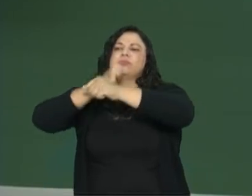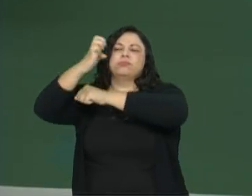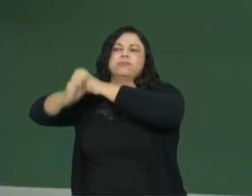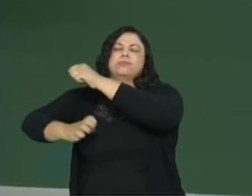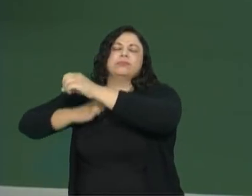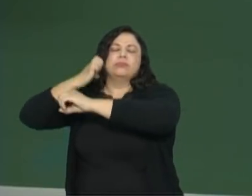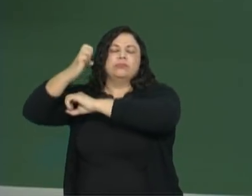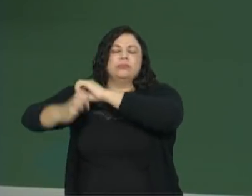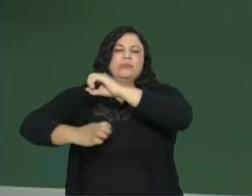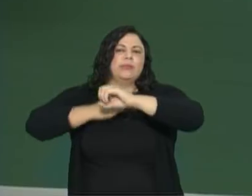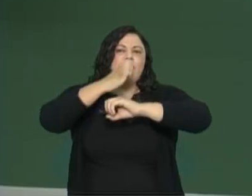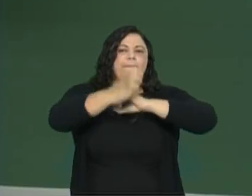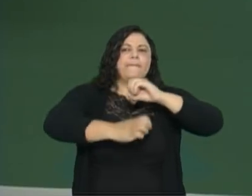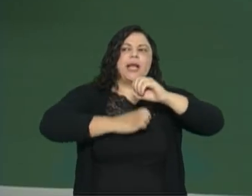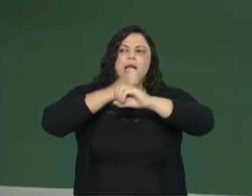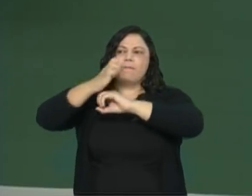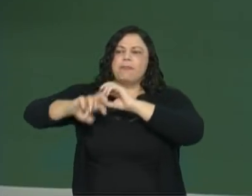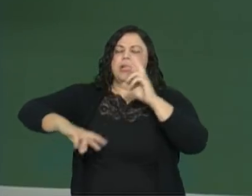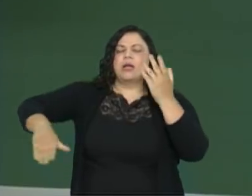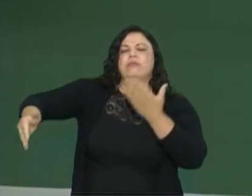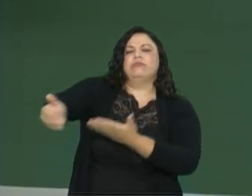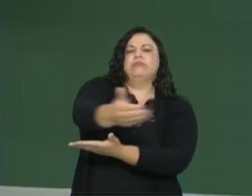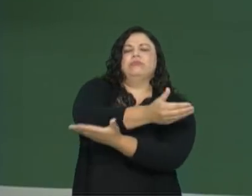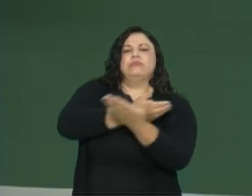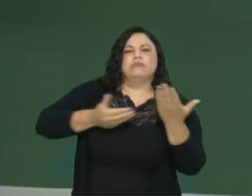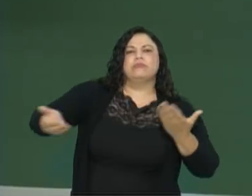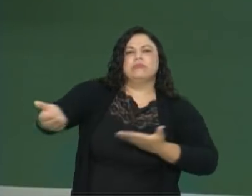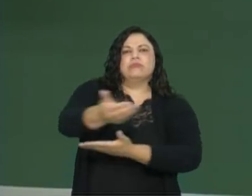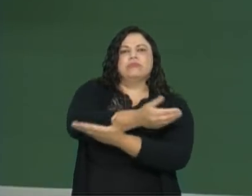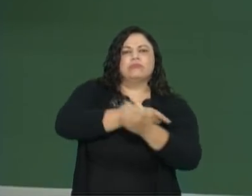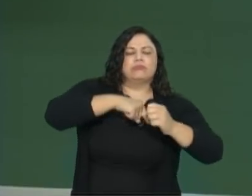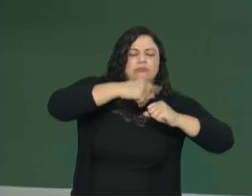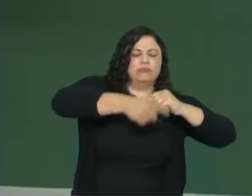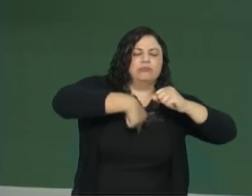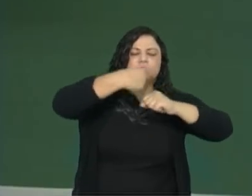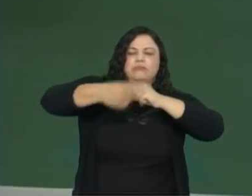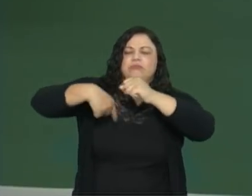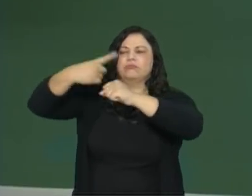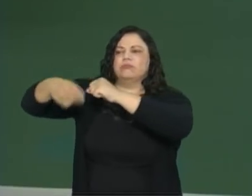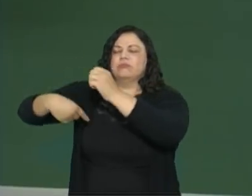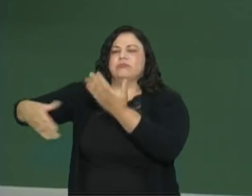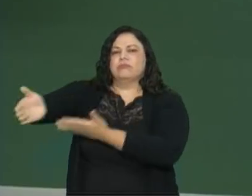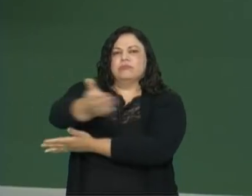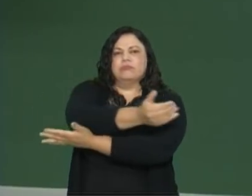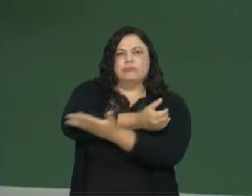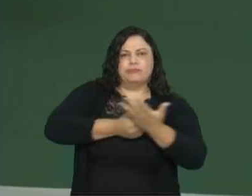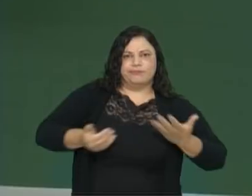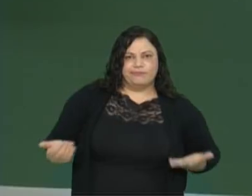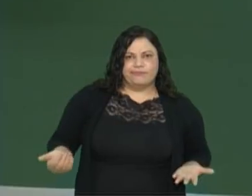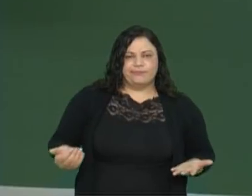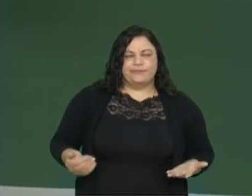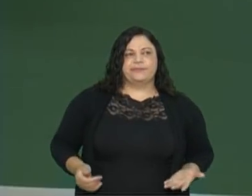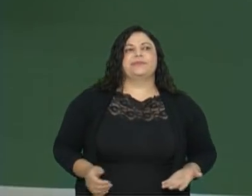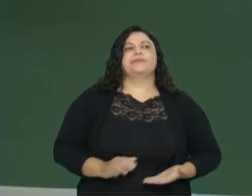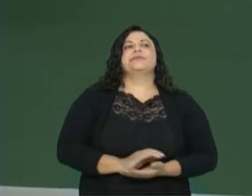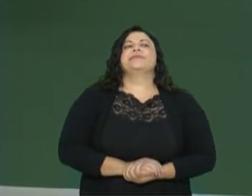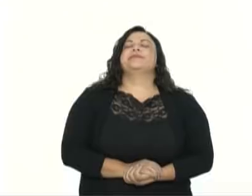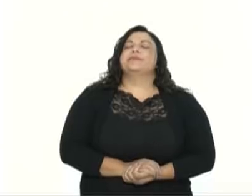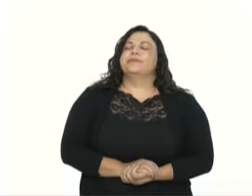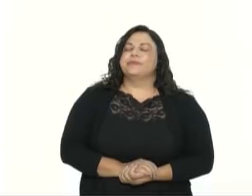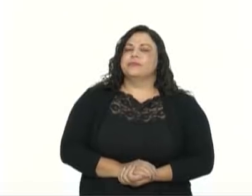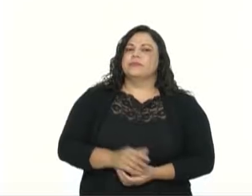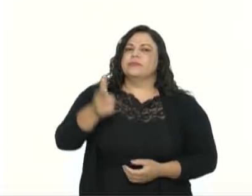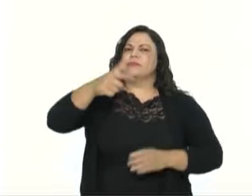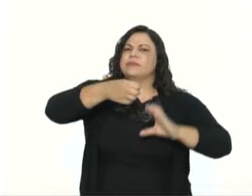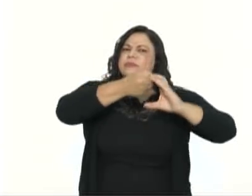ligação covalente, ficam sendo compartilhados de um átomo para o outro. Perfeito? Outra característica dos